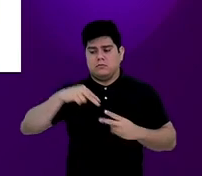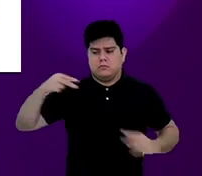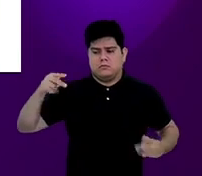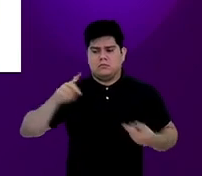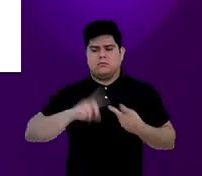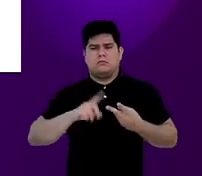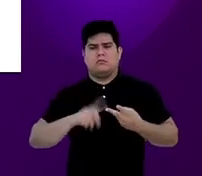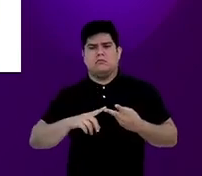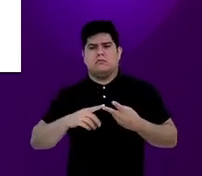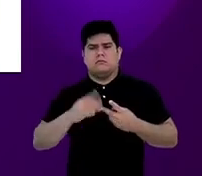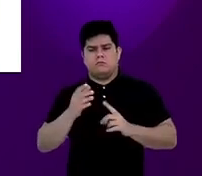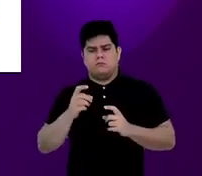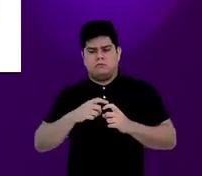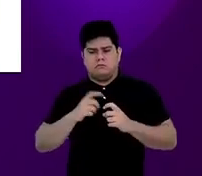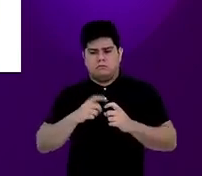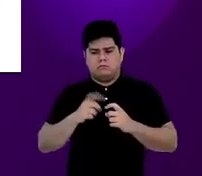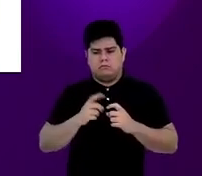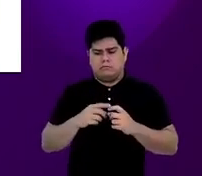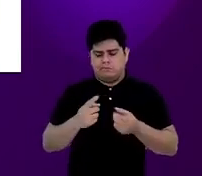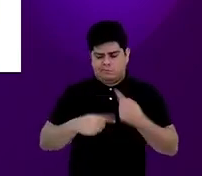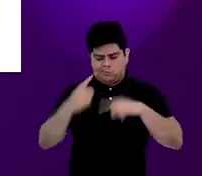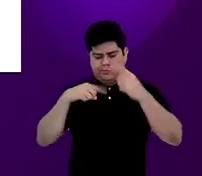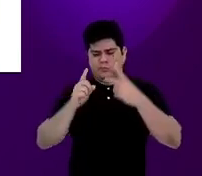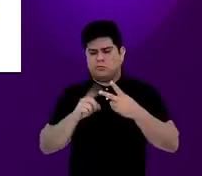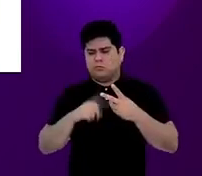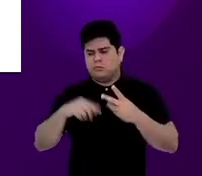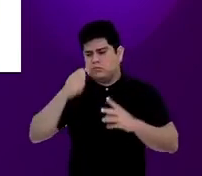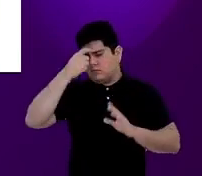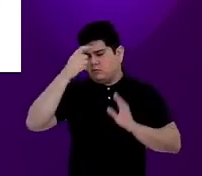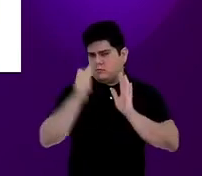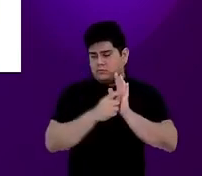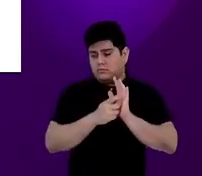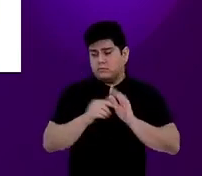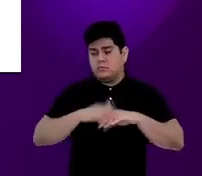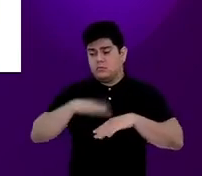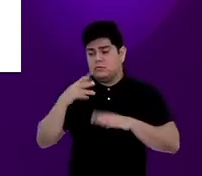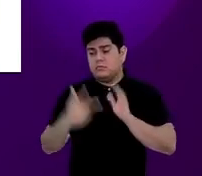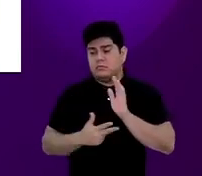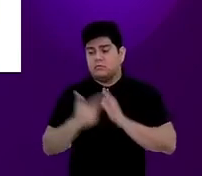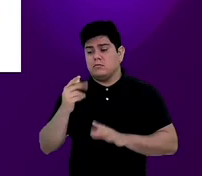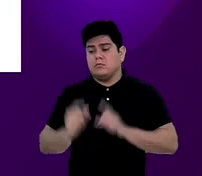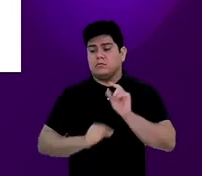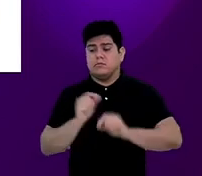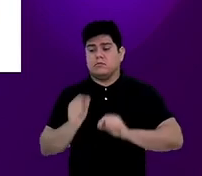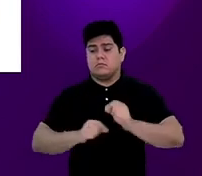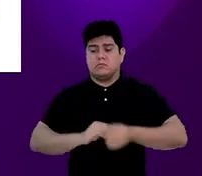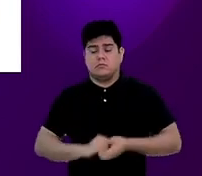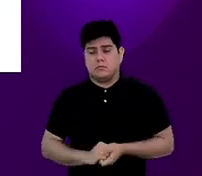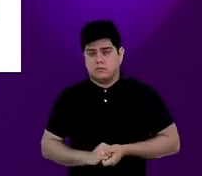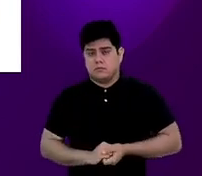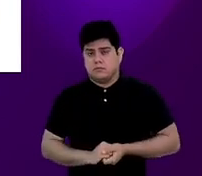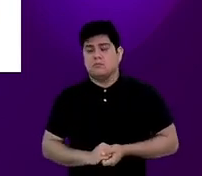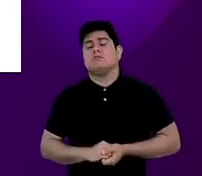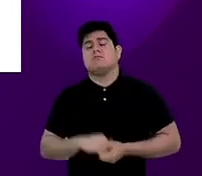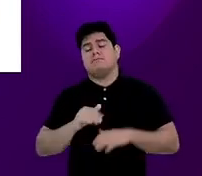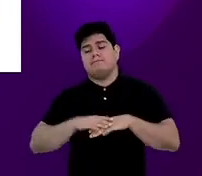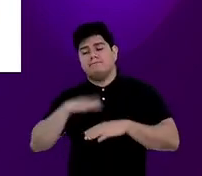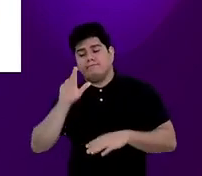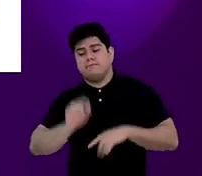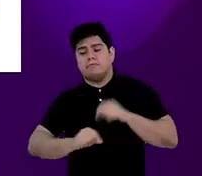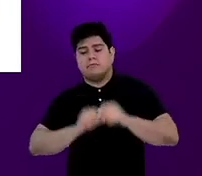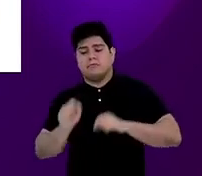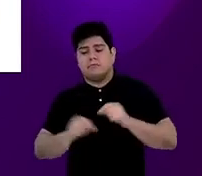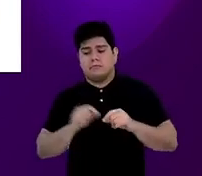medicina regenerativa, inteligência artificial, e o que a gente mais tem em cirurgia hoje é a necessidade de um planejamento mais adequado, com fusão